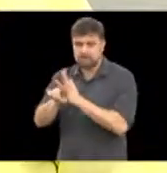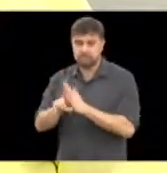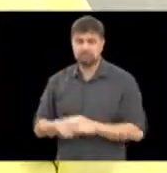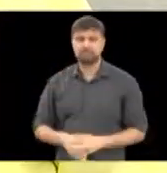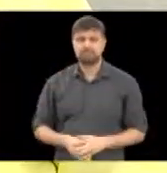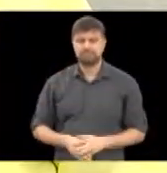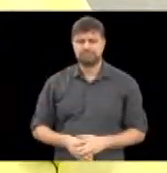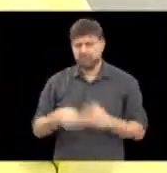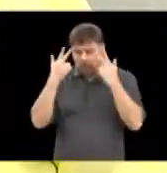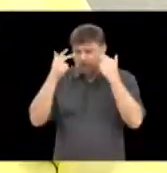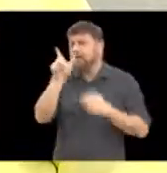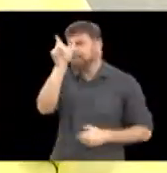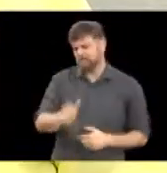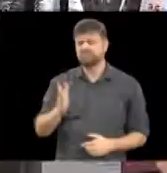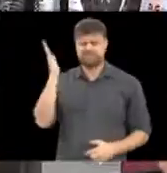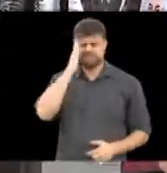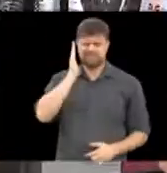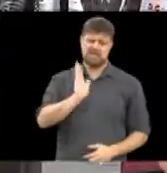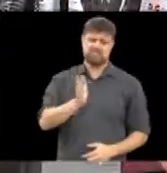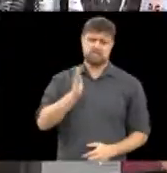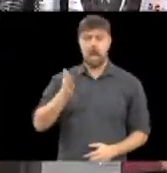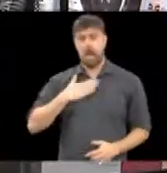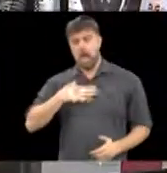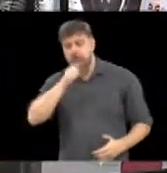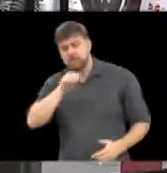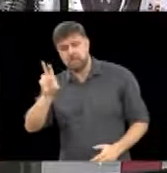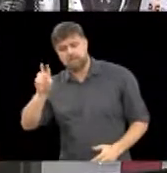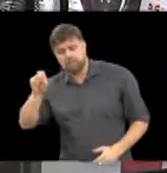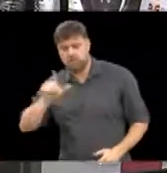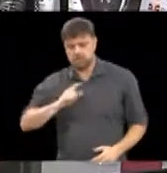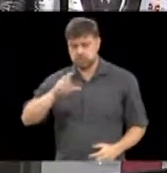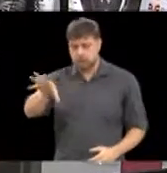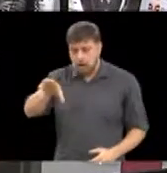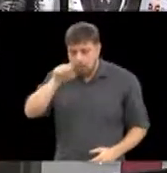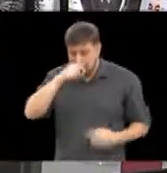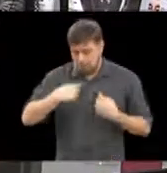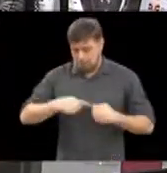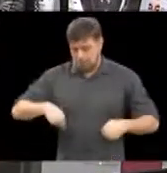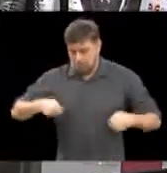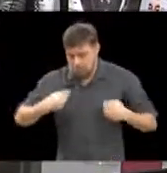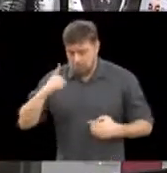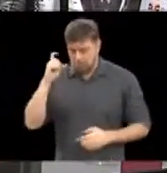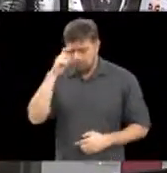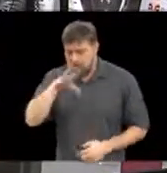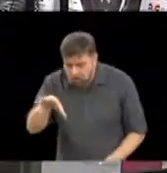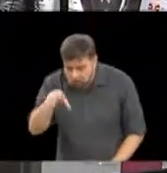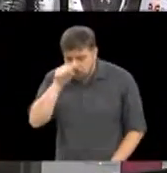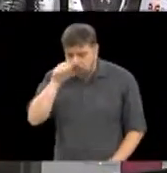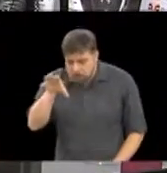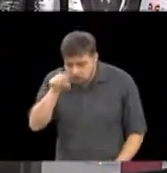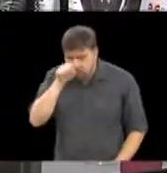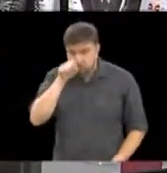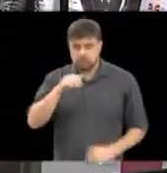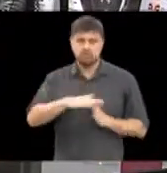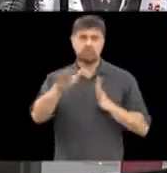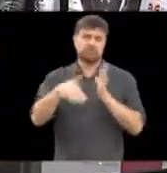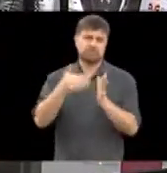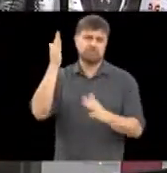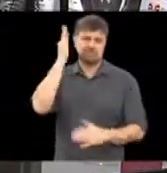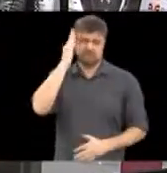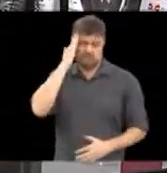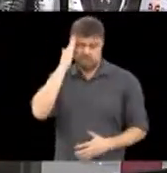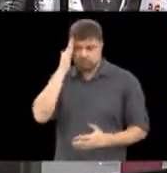e saber mas histórias. Normalmente o paciente sabe. Sabe? Ai, minha avó tinha asma, todo mundo sabe, entendeu? Porque